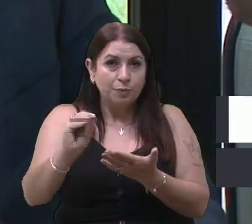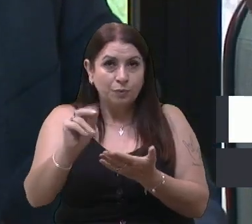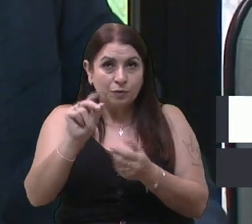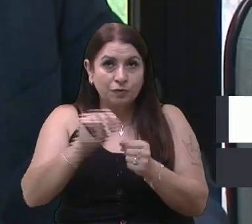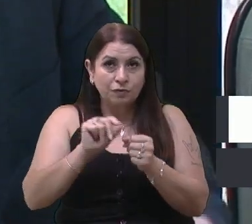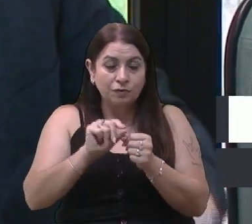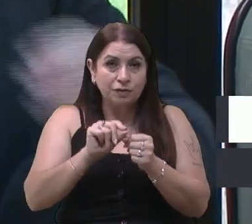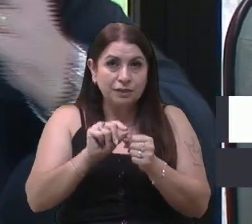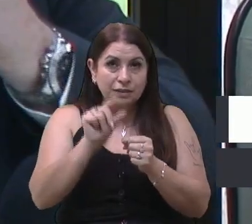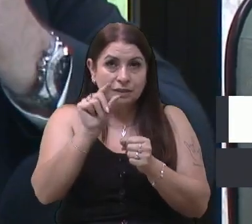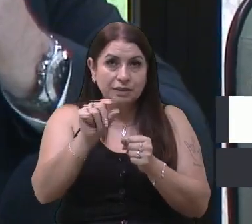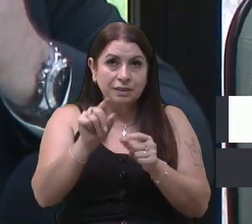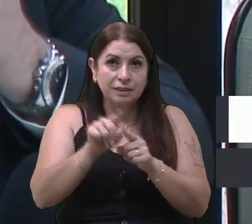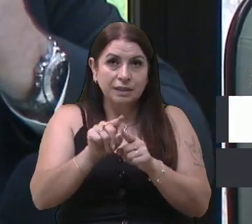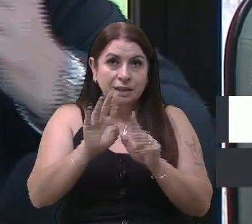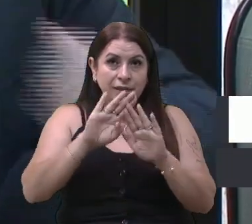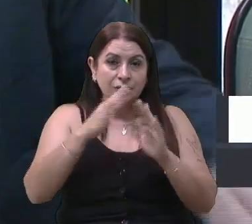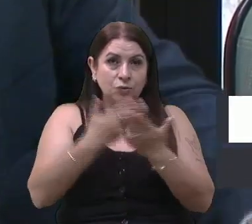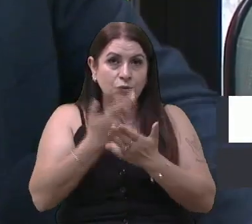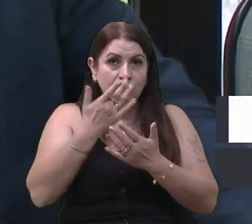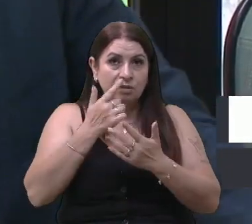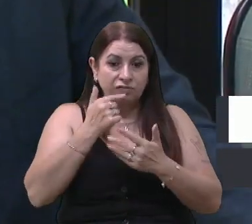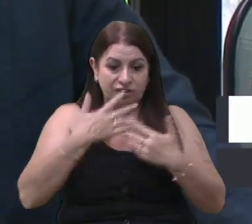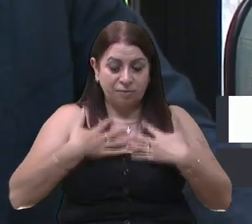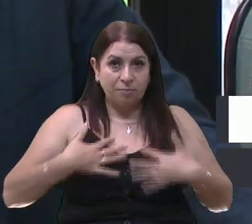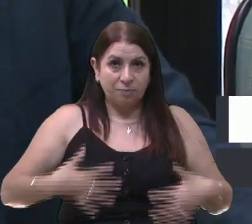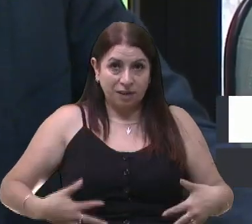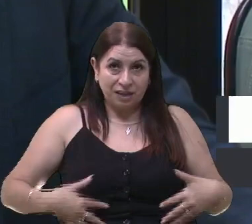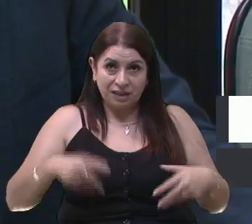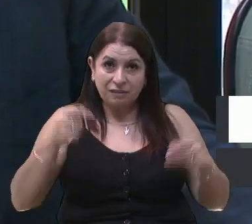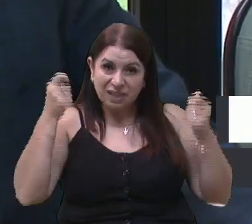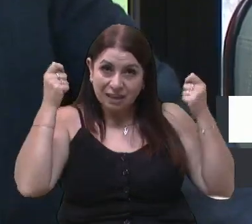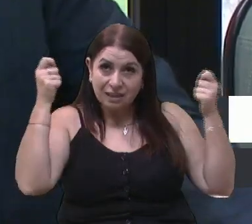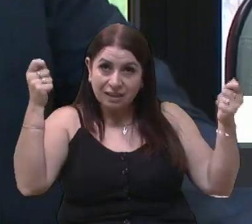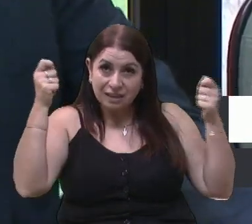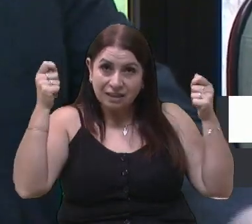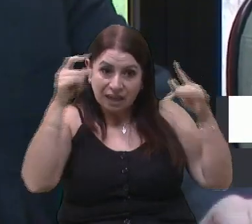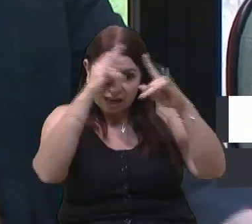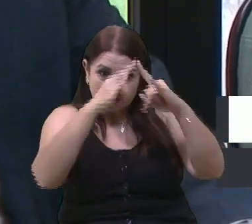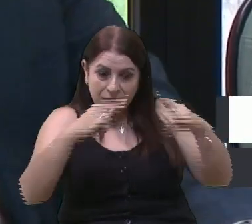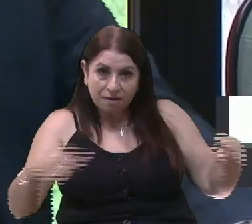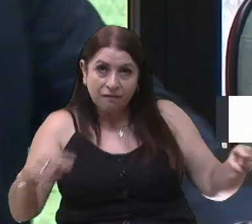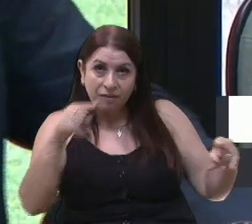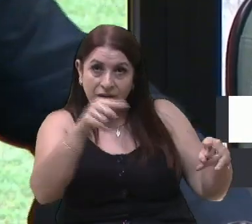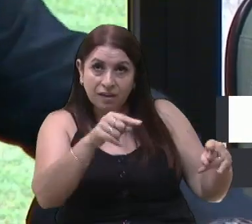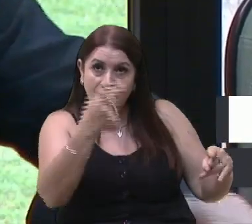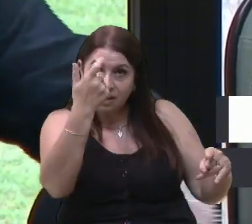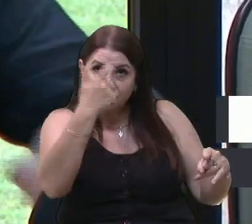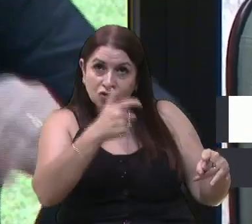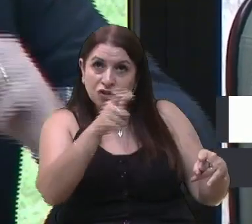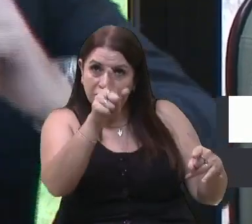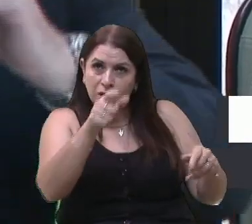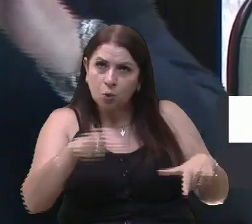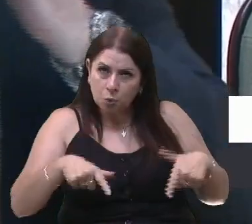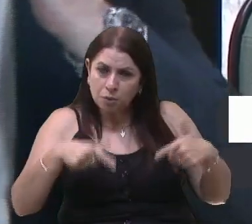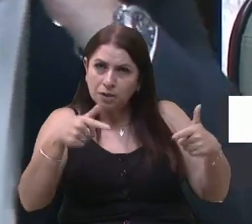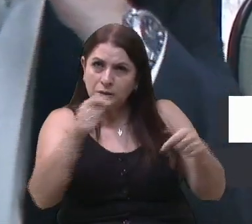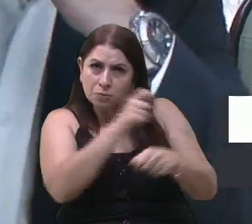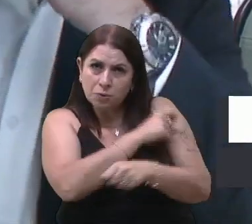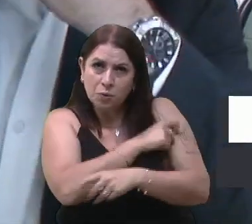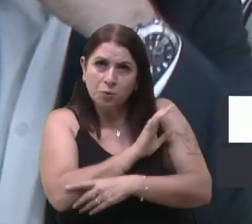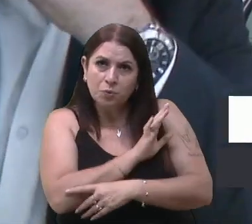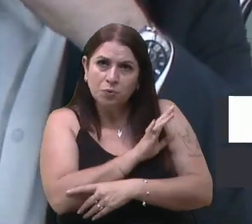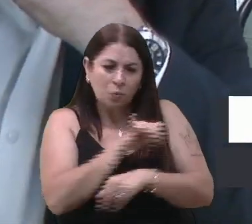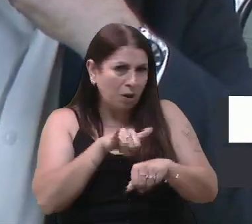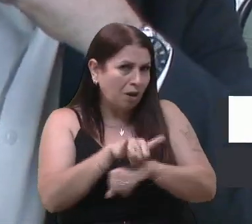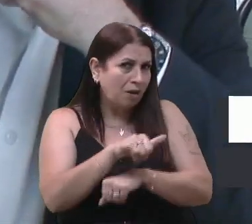seus piquetes lá no Cristóvão de Mendonça, né, que a senhora fazia, acampava na escola, eu achava que a senhora estava lutando pelos alunos, não, ou iludindo